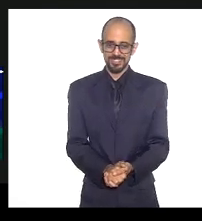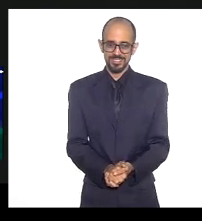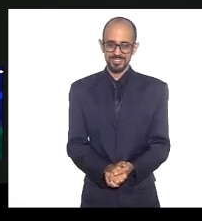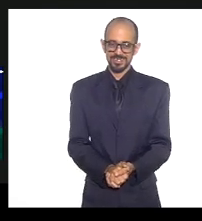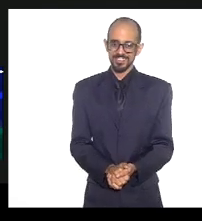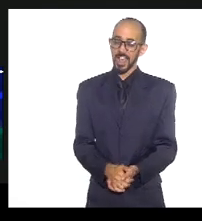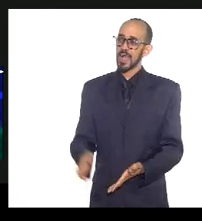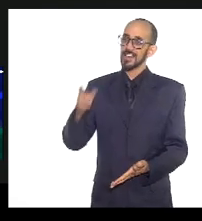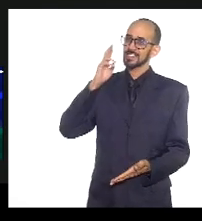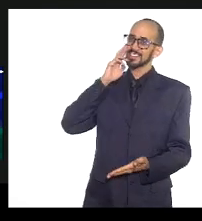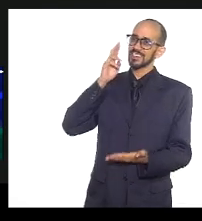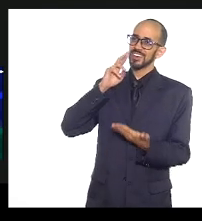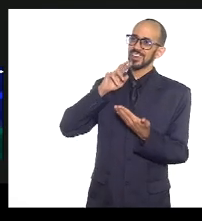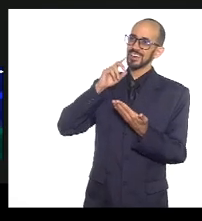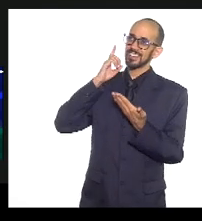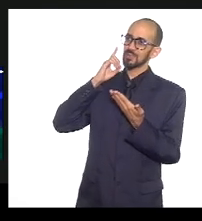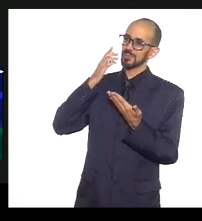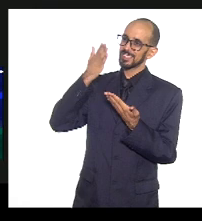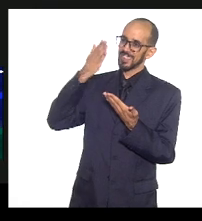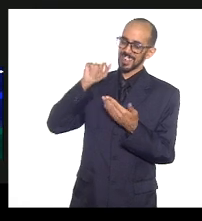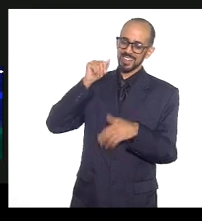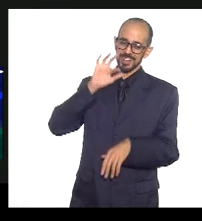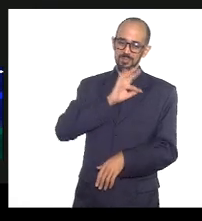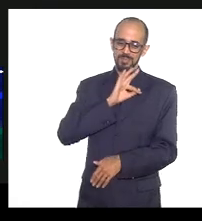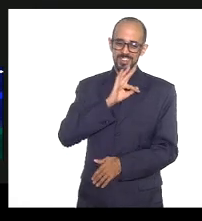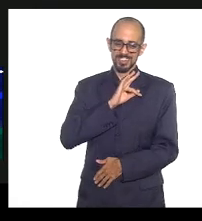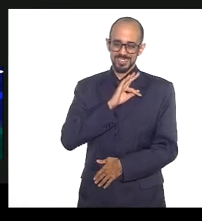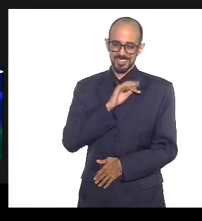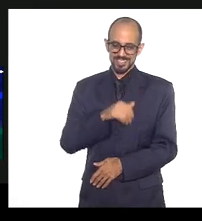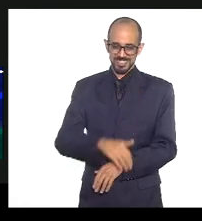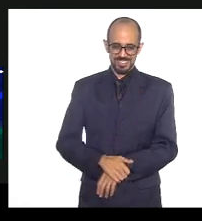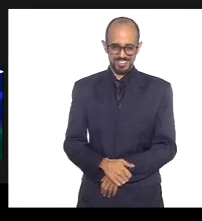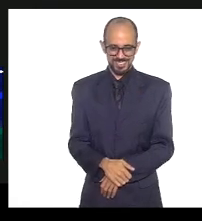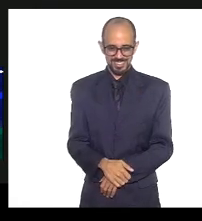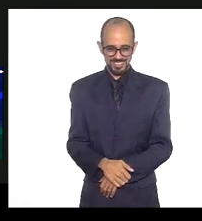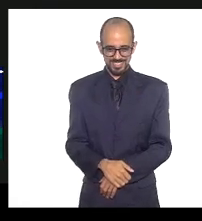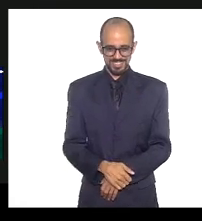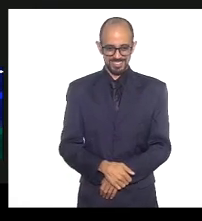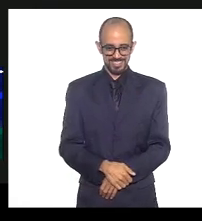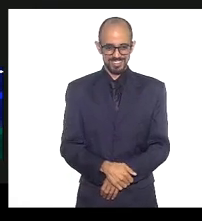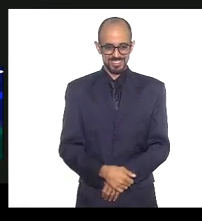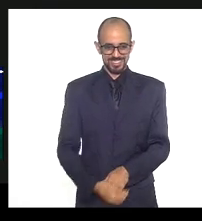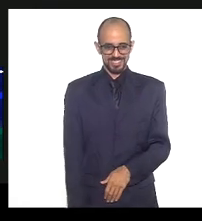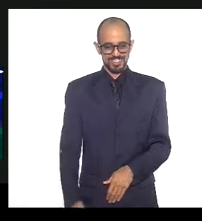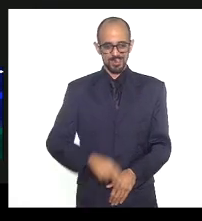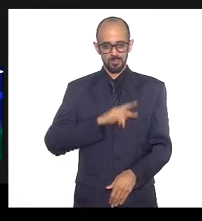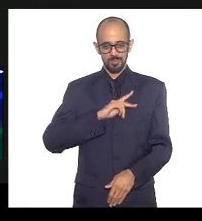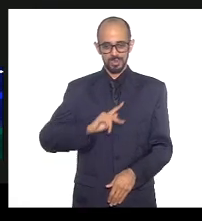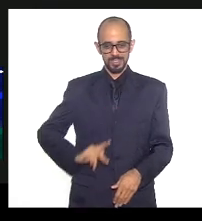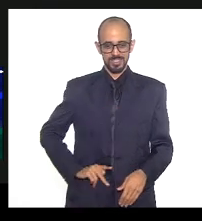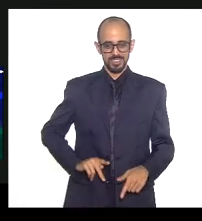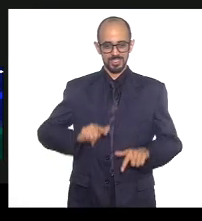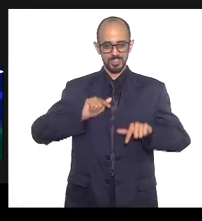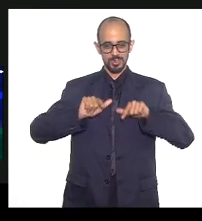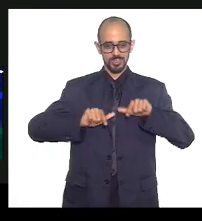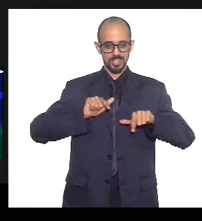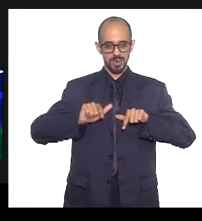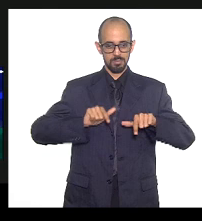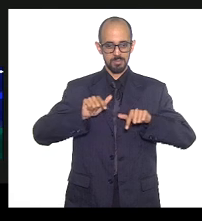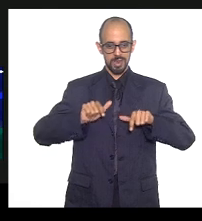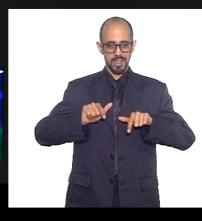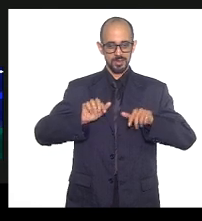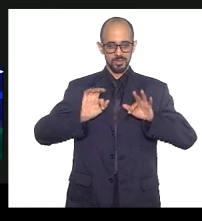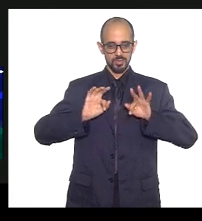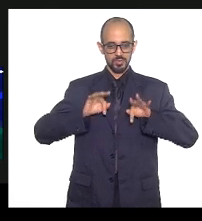deputada pode completar Marta Rocha que preside os trabalhos deste expediente